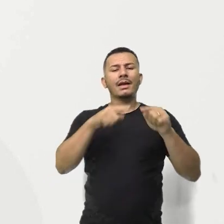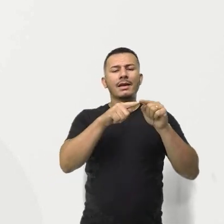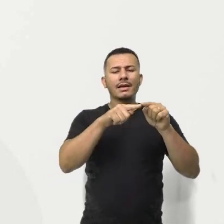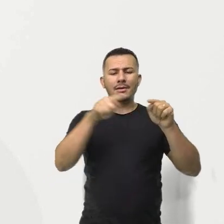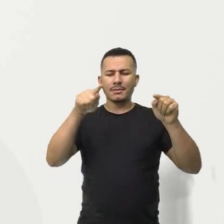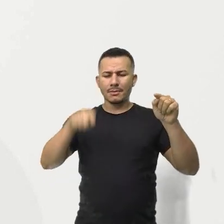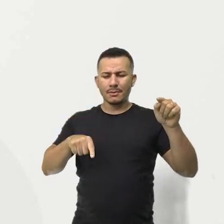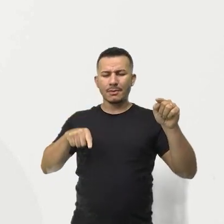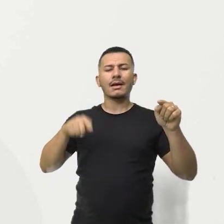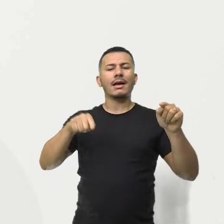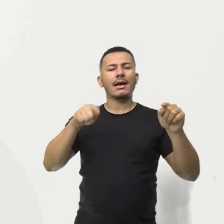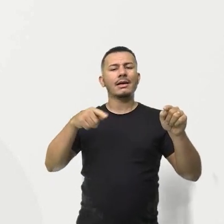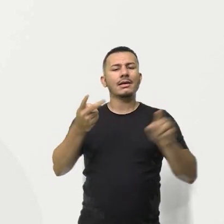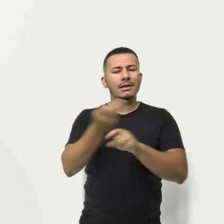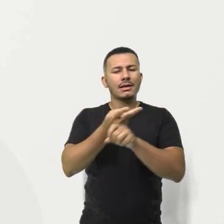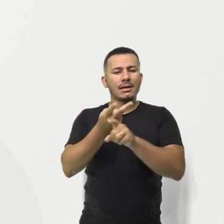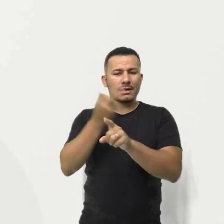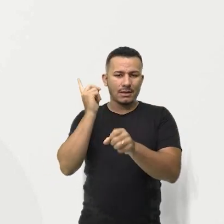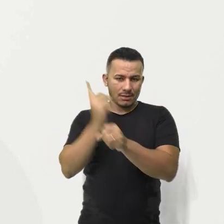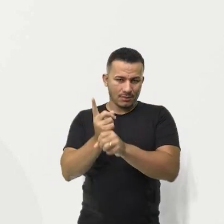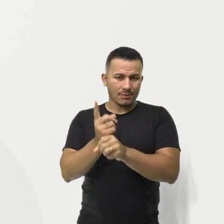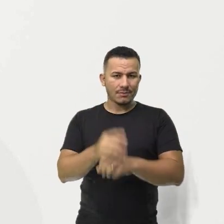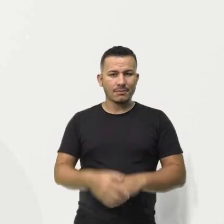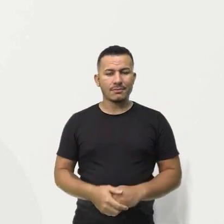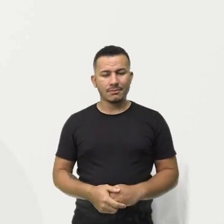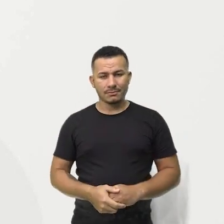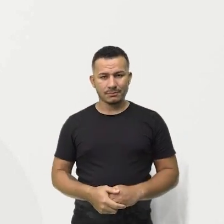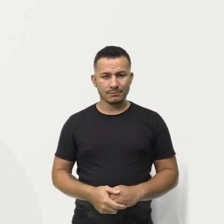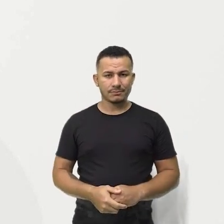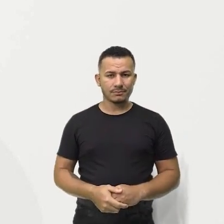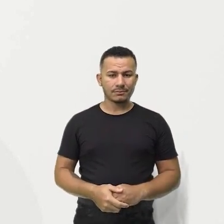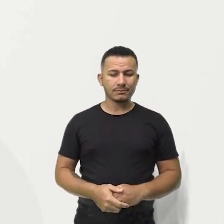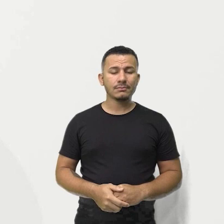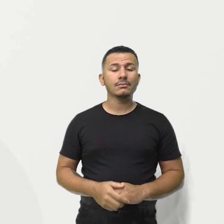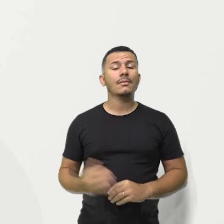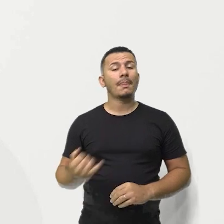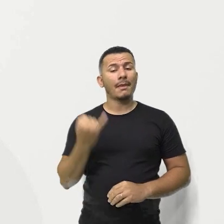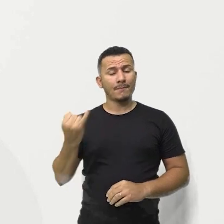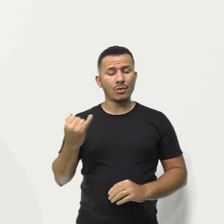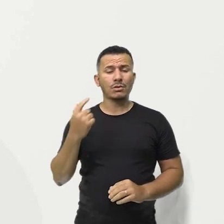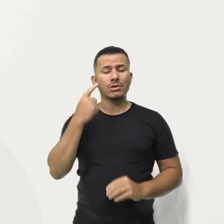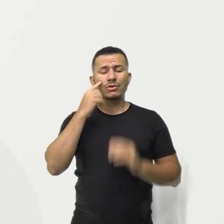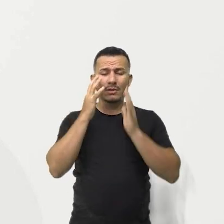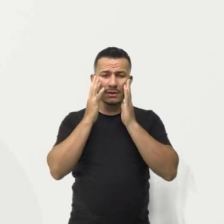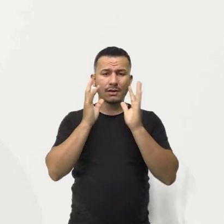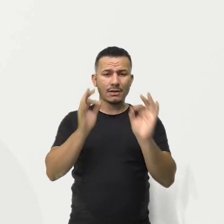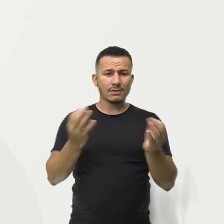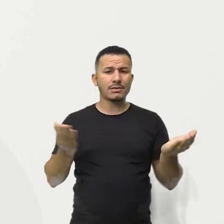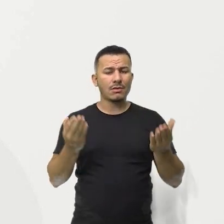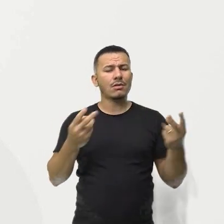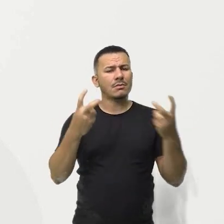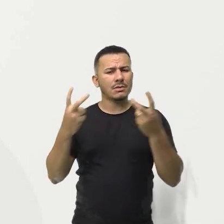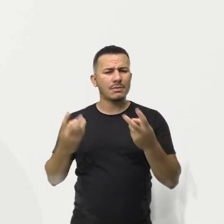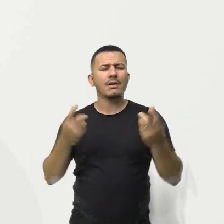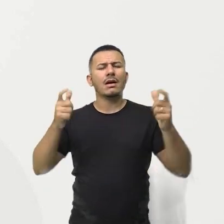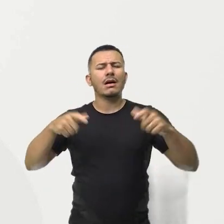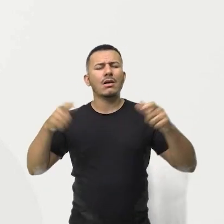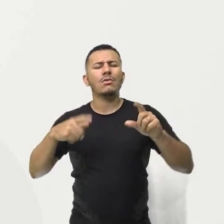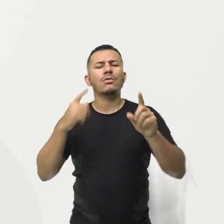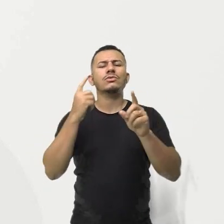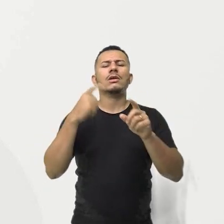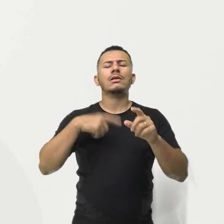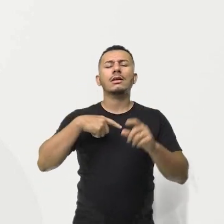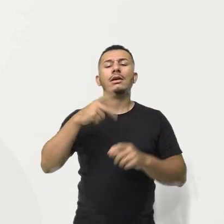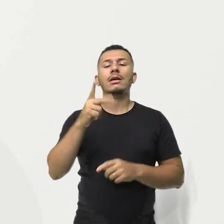pontos determinamos o ponto que nós procuramos. Olha só, agora aqui é importante, tá, aluno? É muito importante você ter essa percepção de localizar os